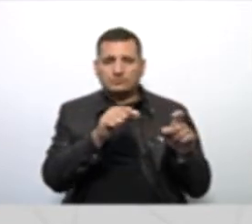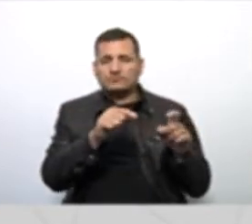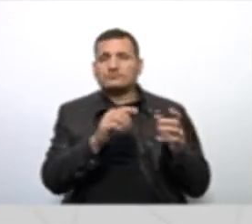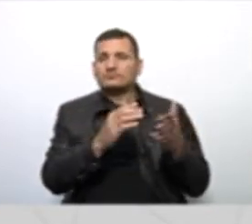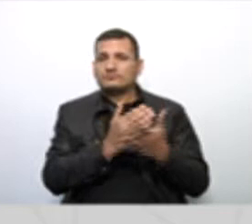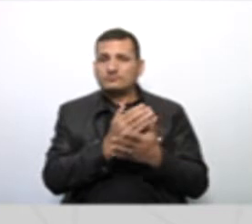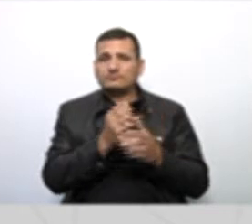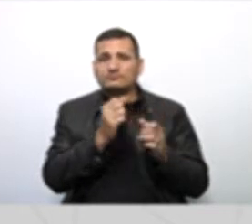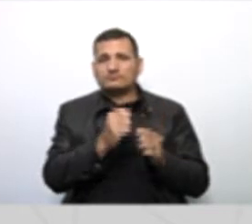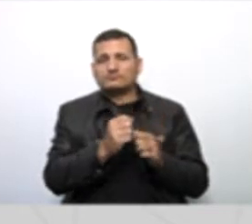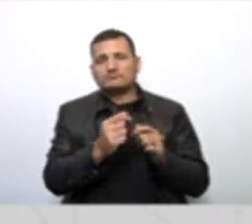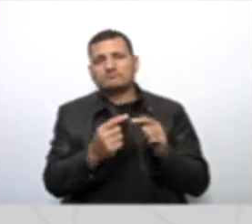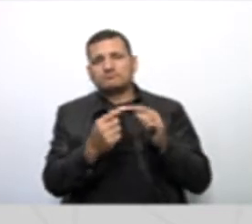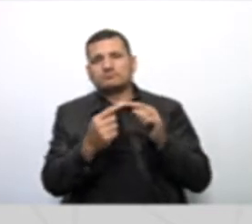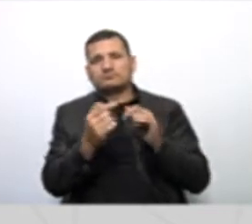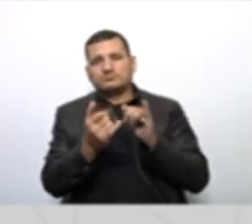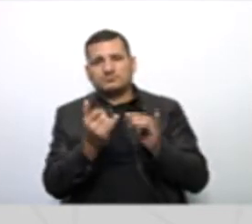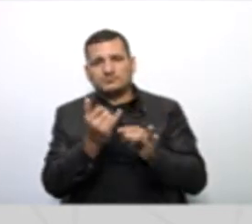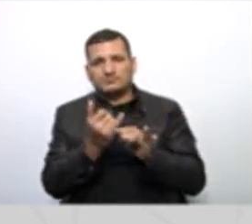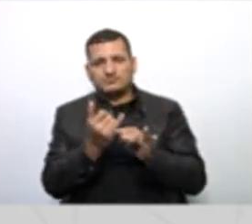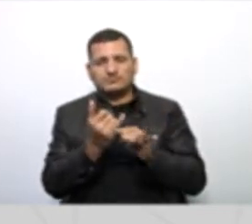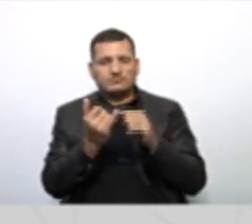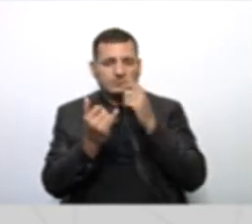conectados à internet e tem